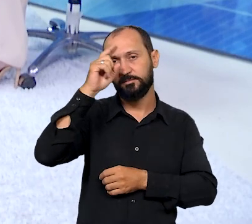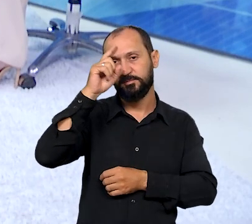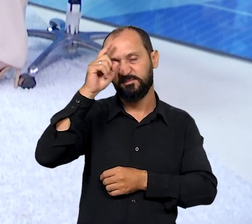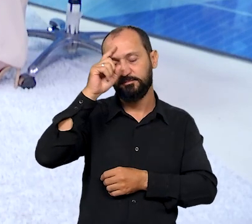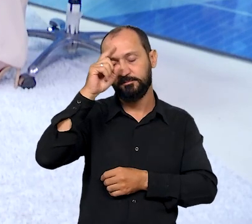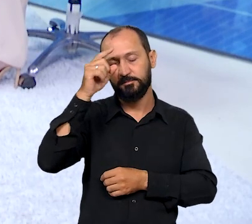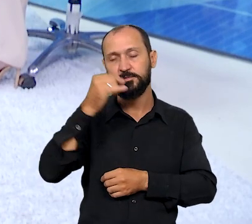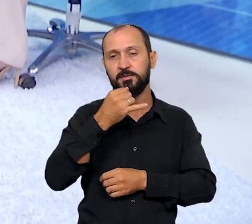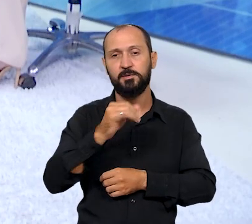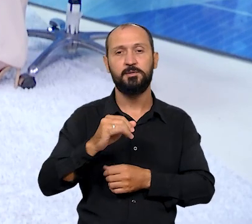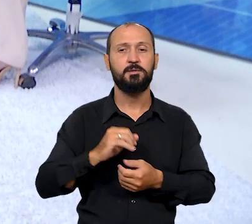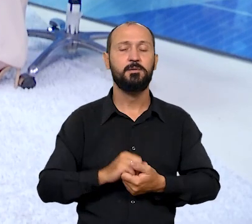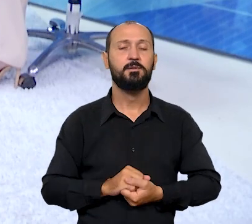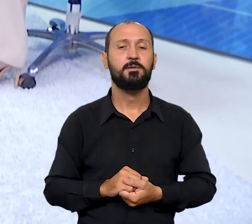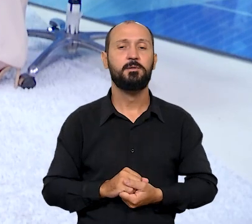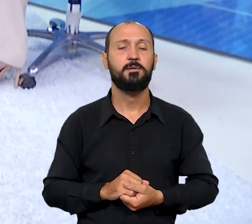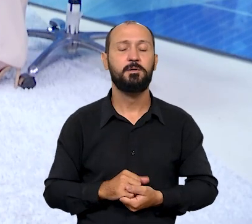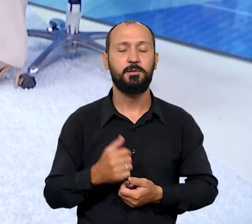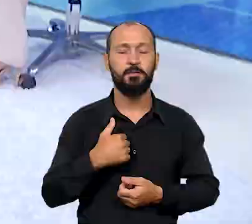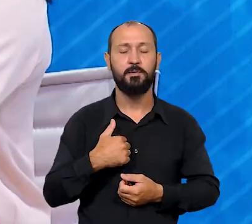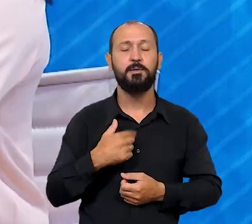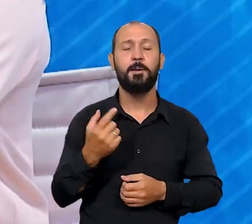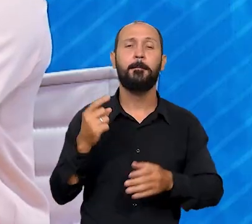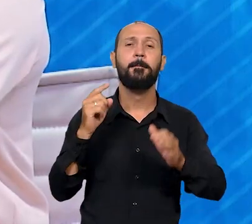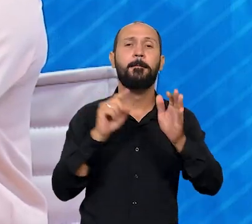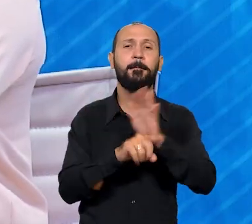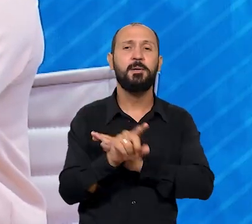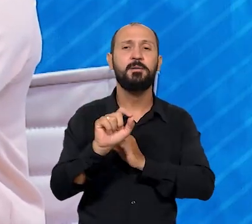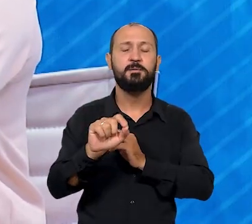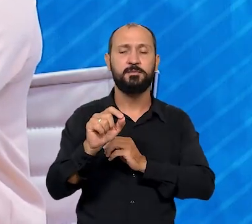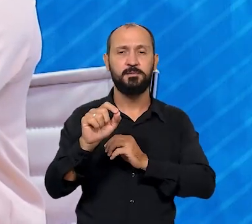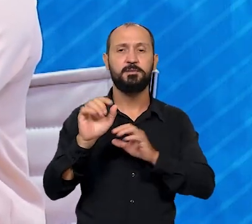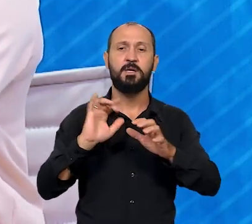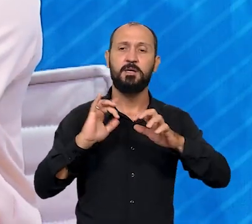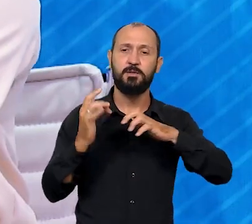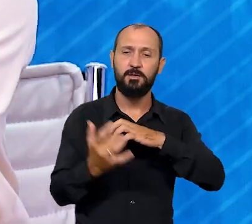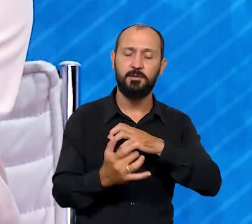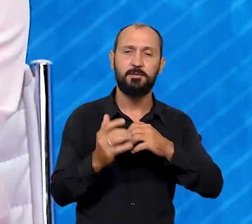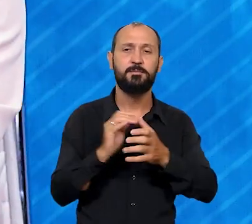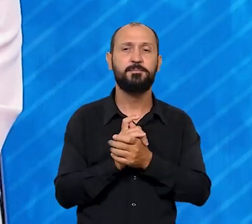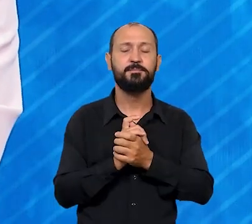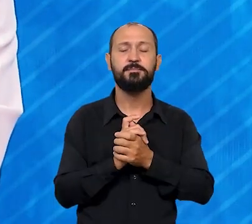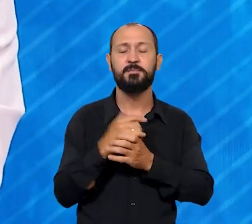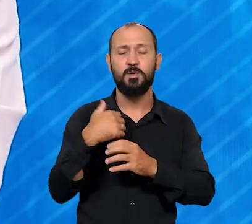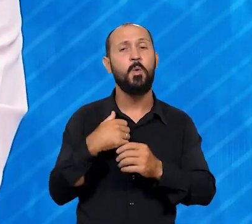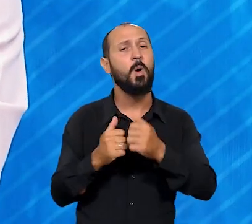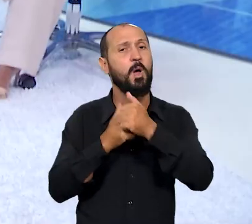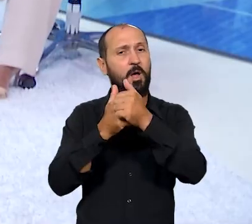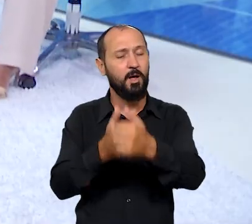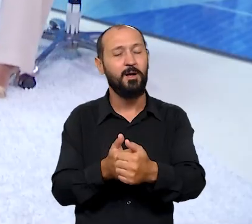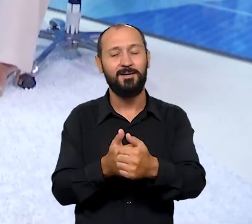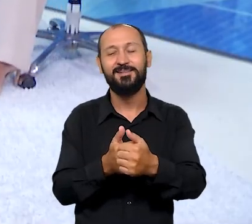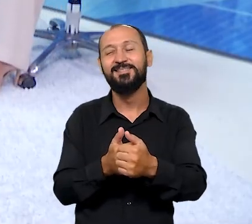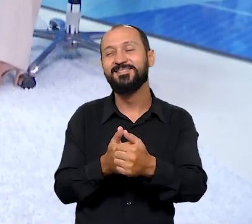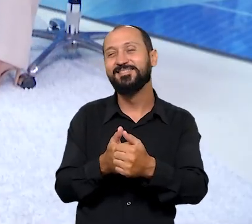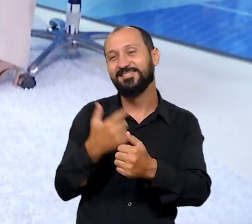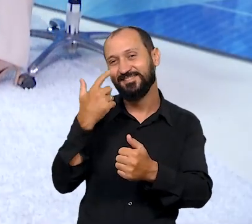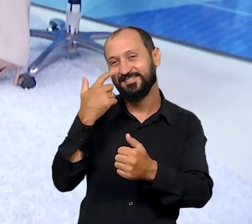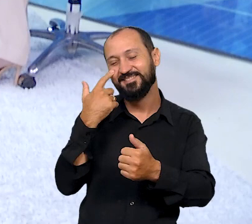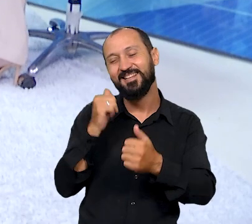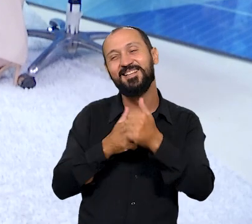dúvida maior no dia a dia com relação à energia. Eu ia perguntar isso para o senhor em relação às redes sociais. E eu